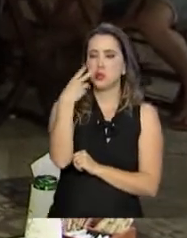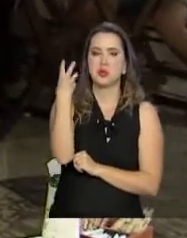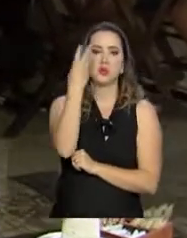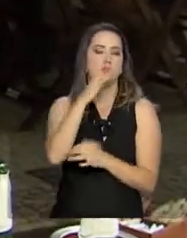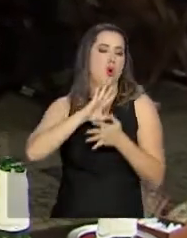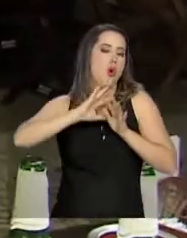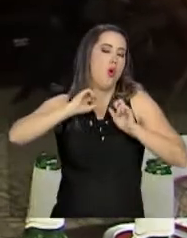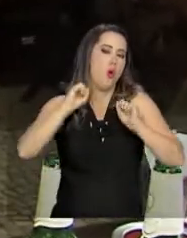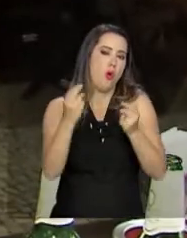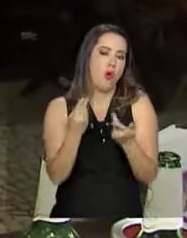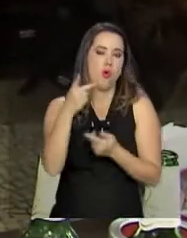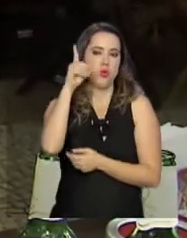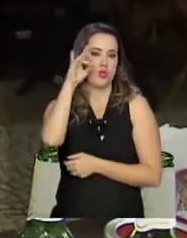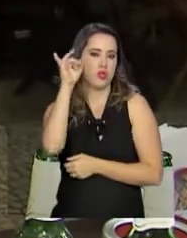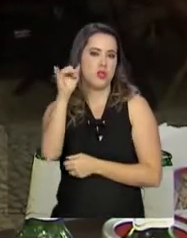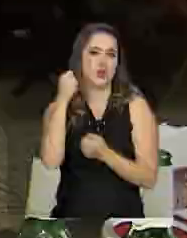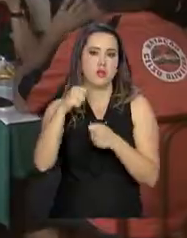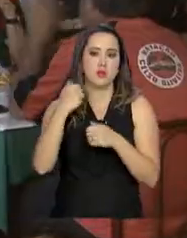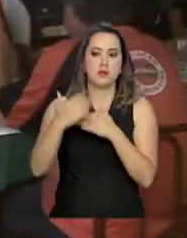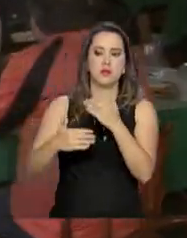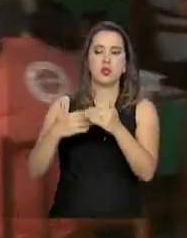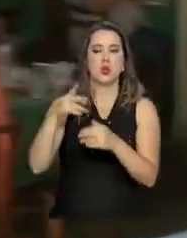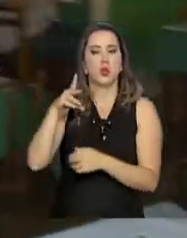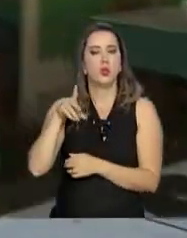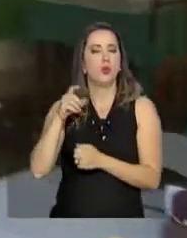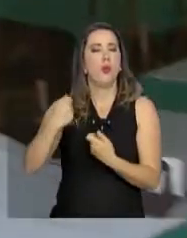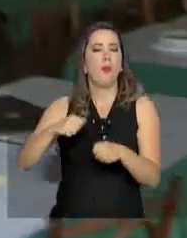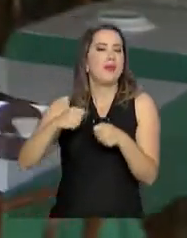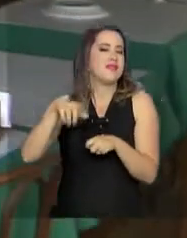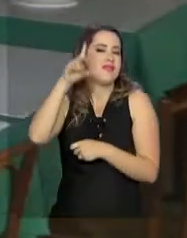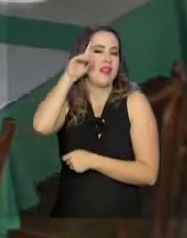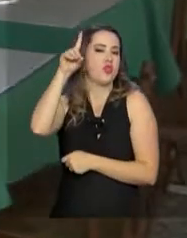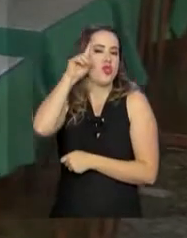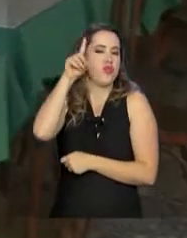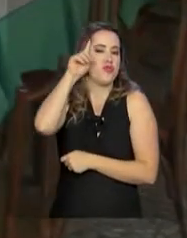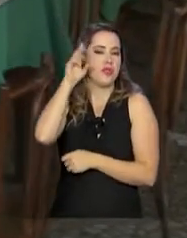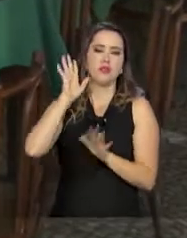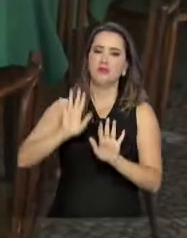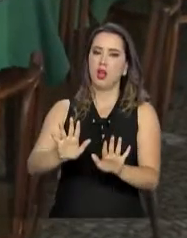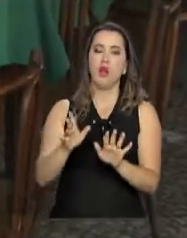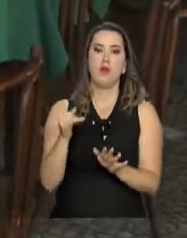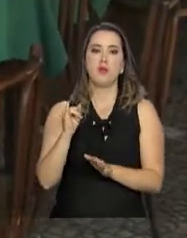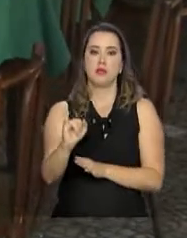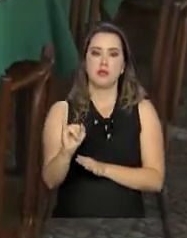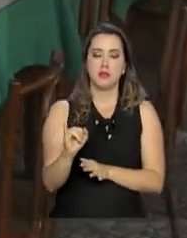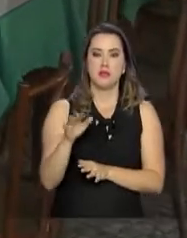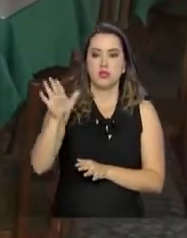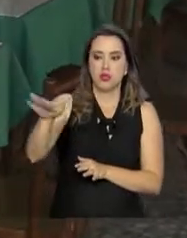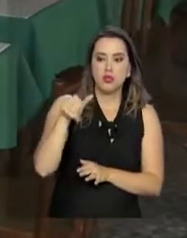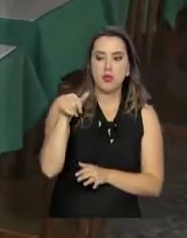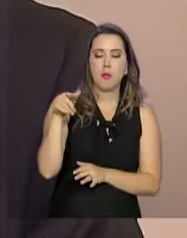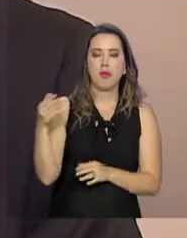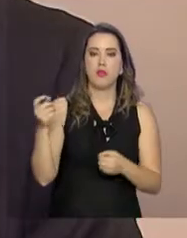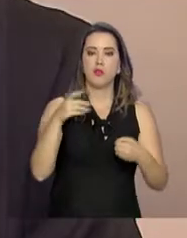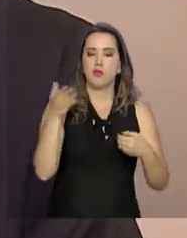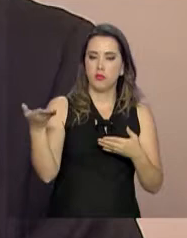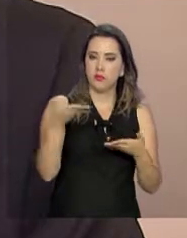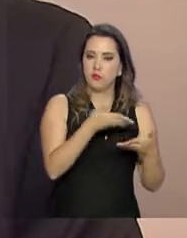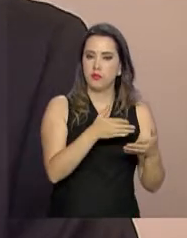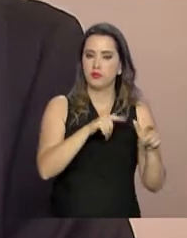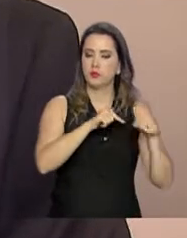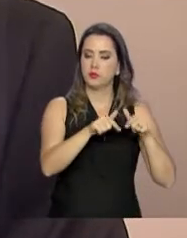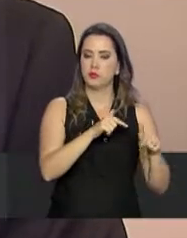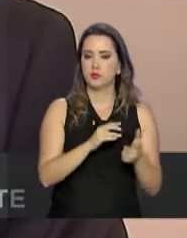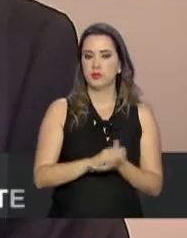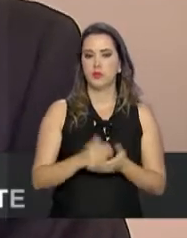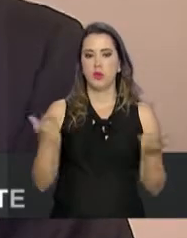sem necessidade de continuidade ou seja o funcionário trabalha quando é convocado pela empresa hoje com a